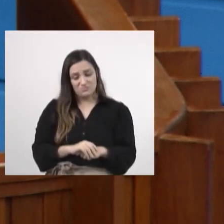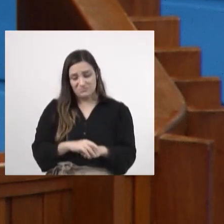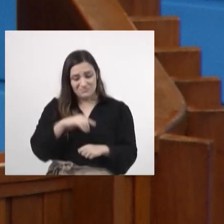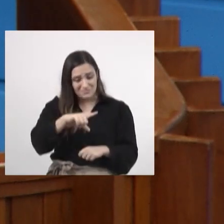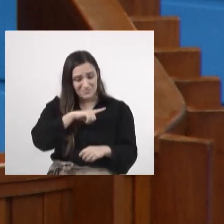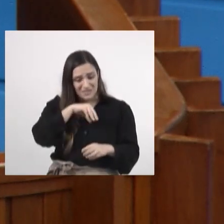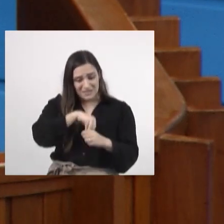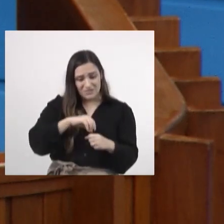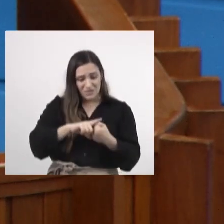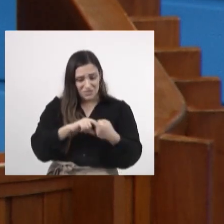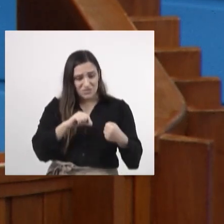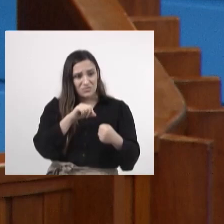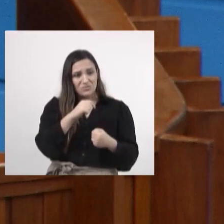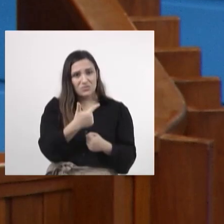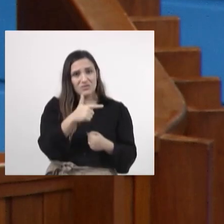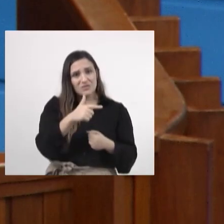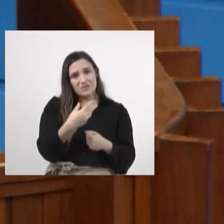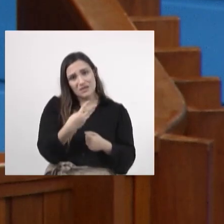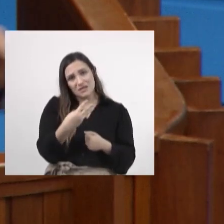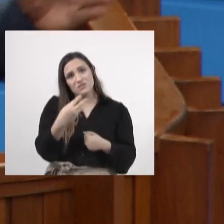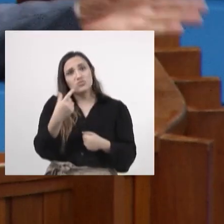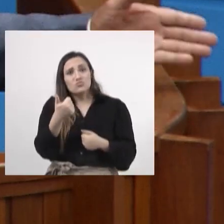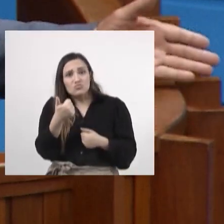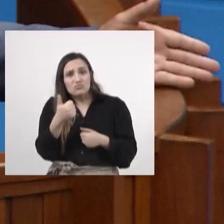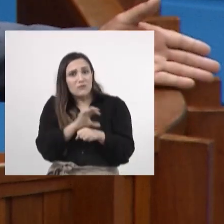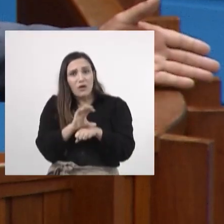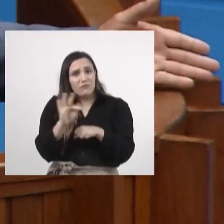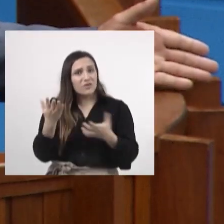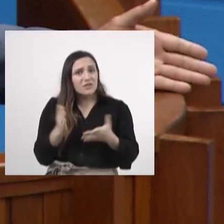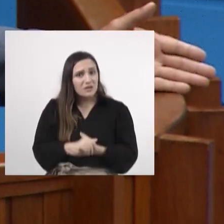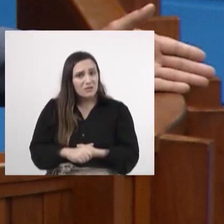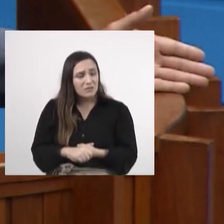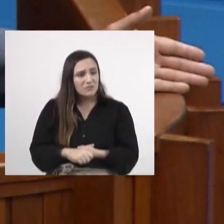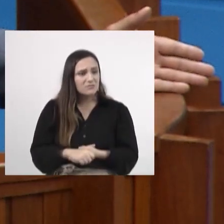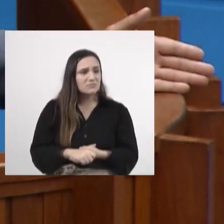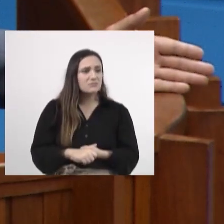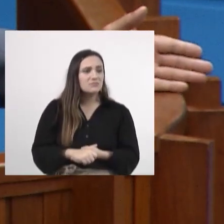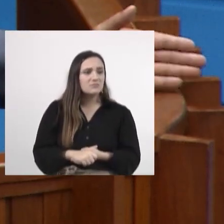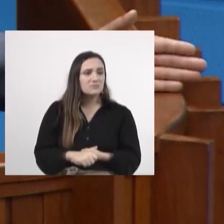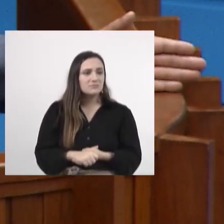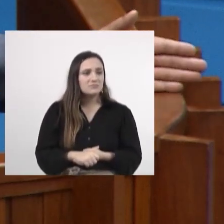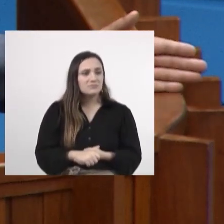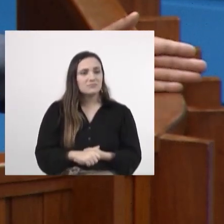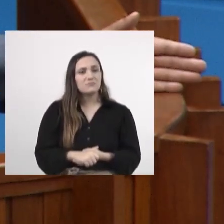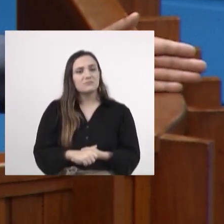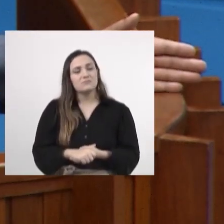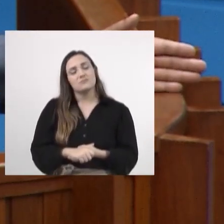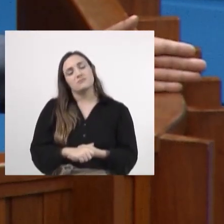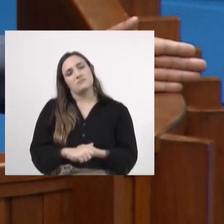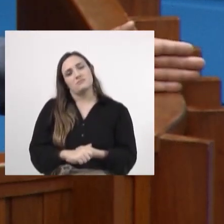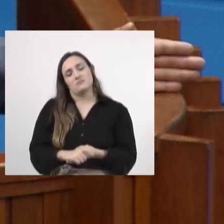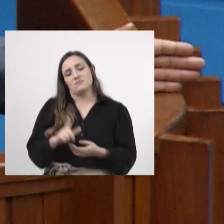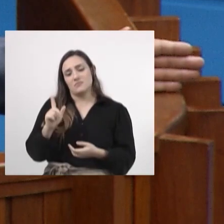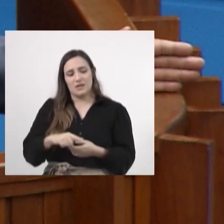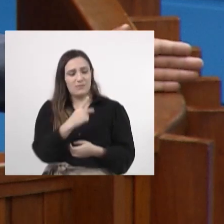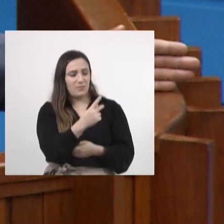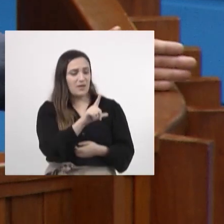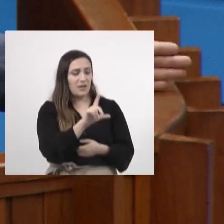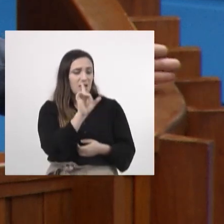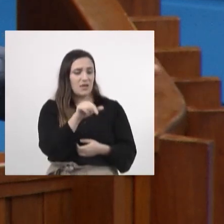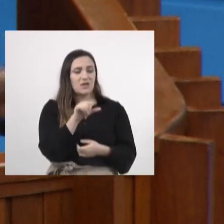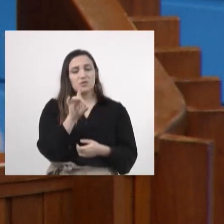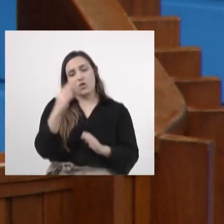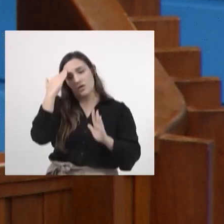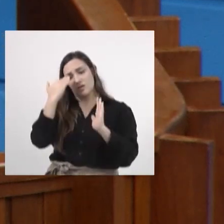artigo 231. Porque o que a PL diz é exatamente o que está escrito no